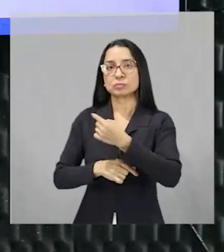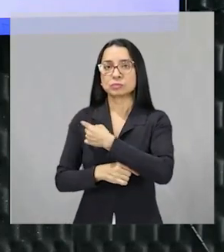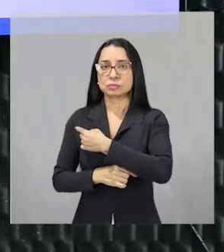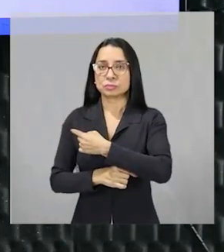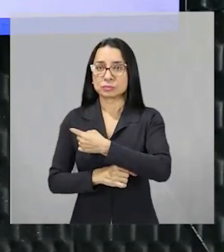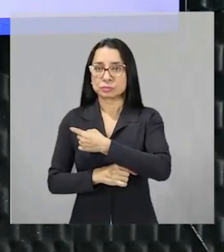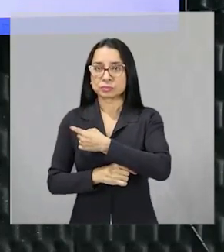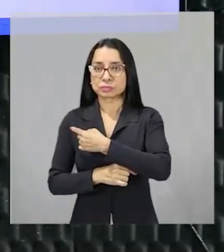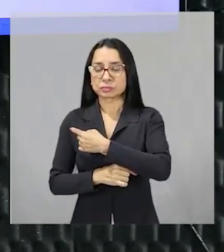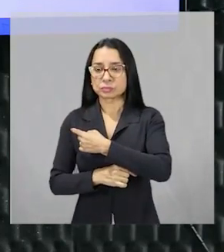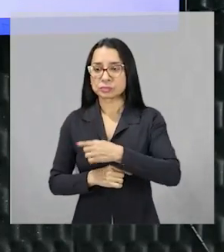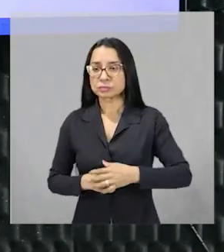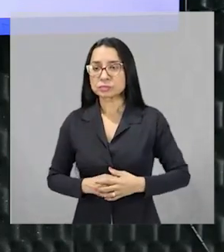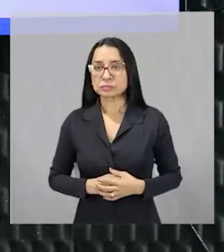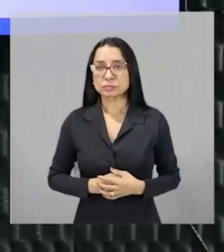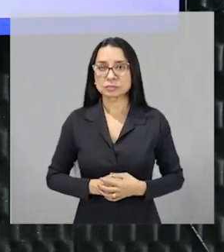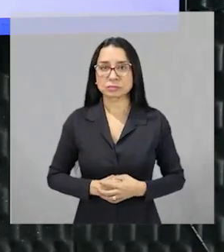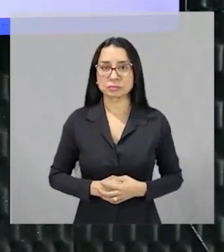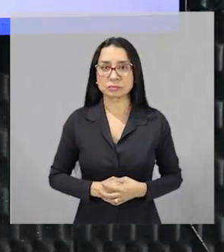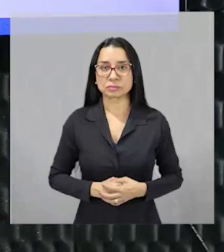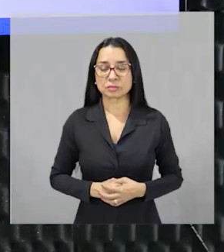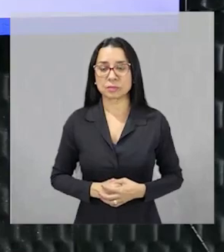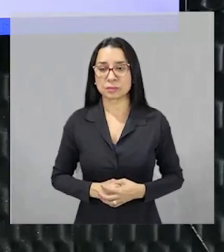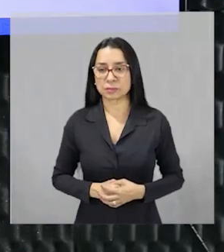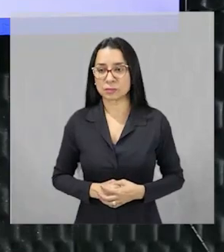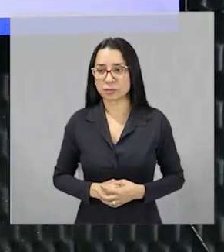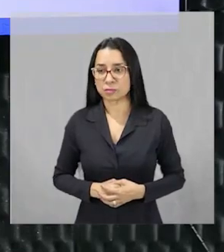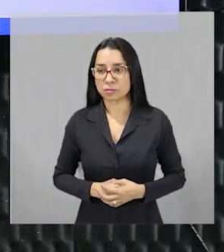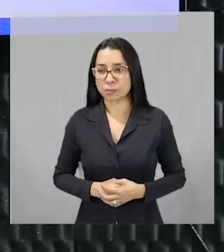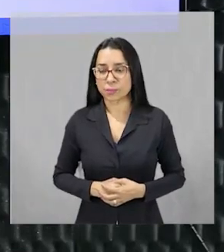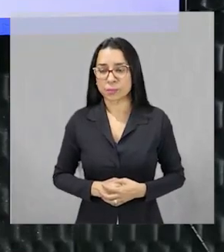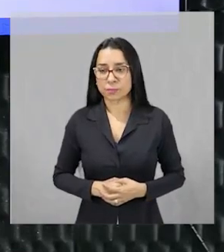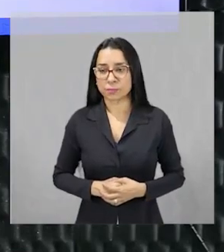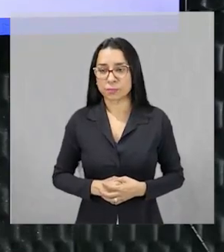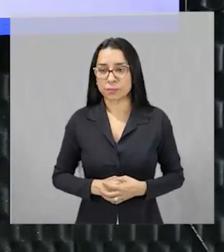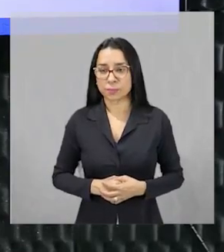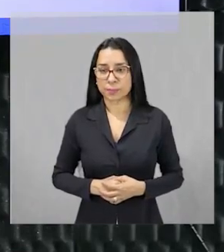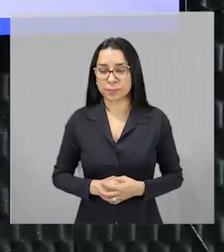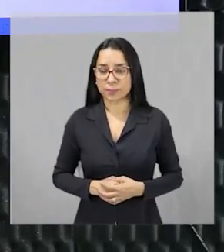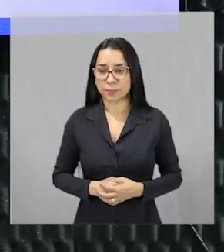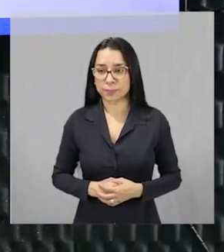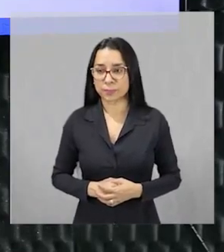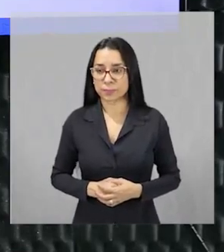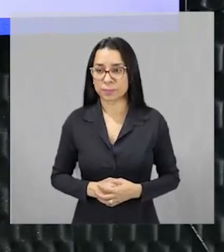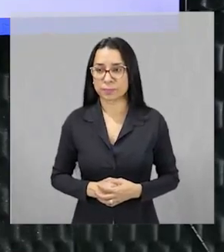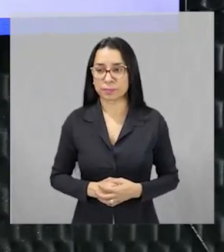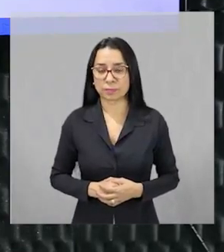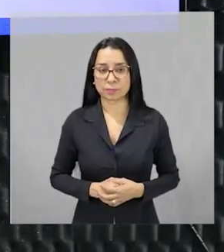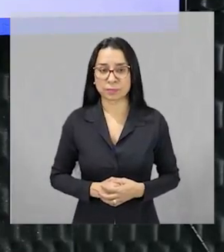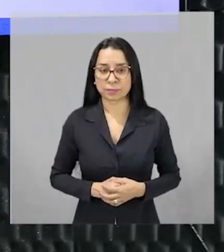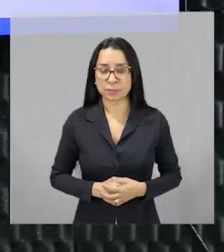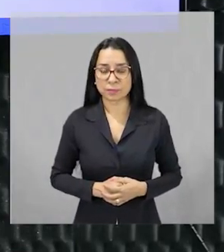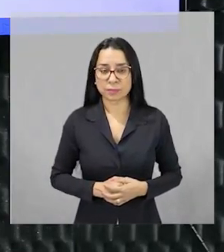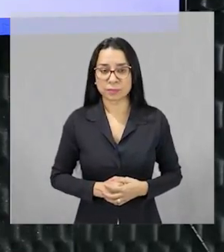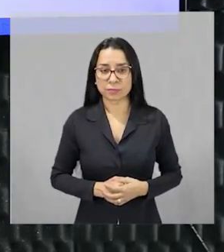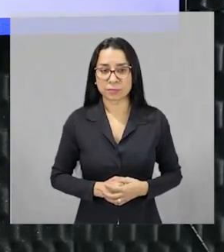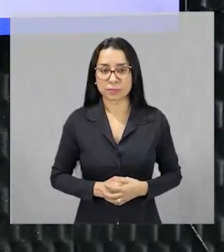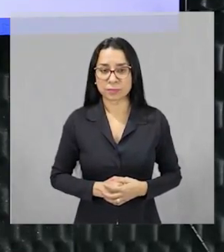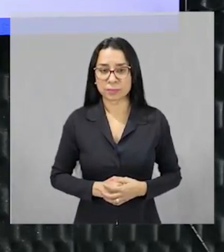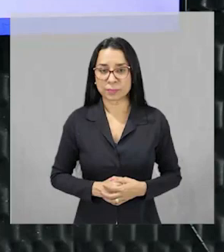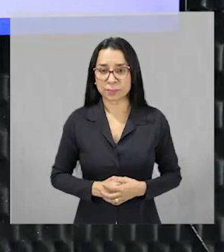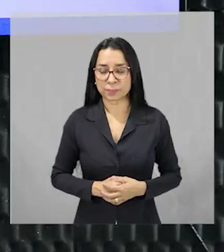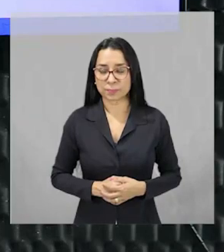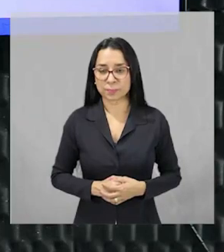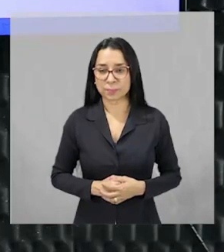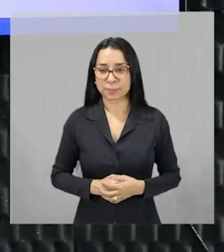capital fluminense antes da reforma Pereira Passos. Muito bem, tá? Muitos navios passaram a evitar